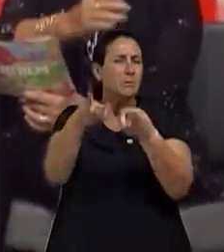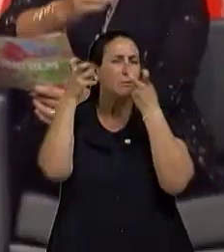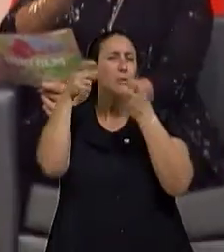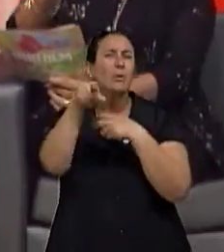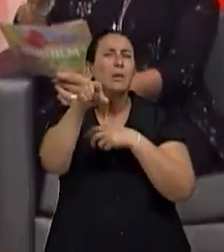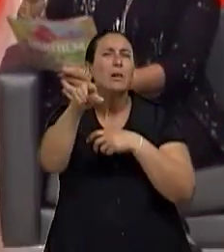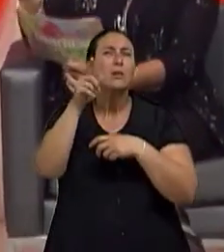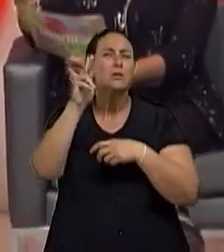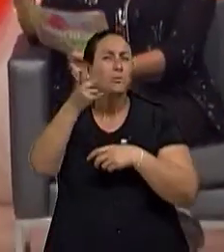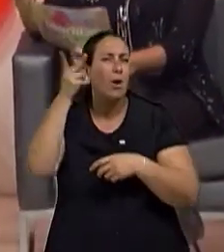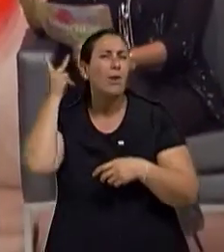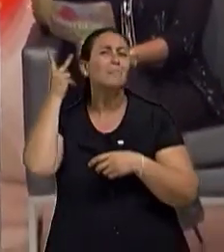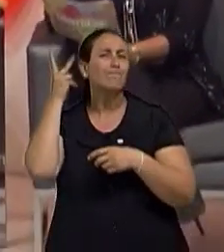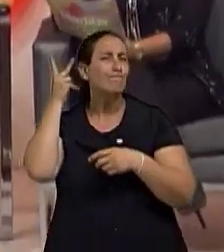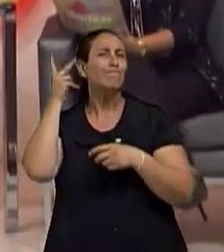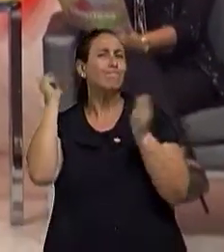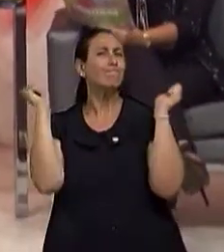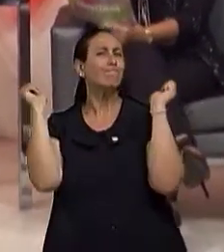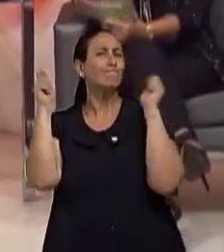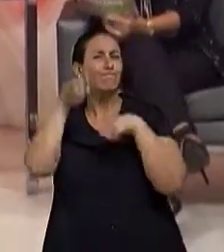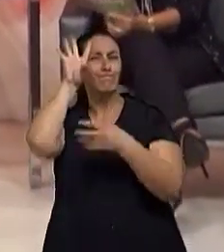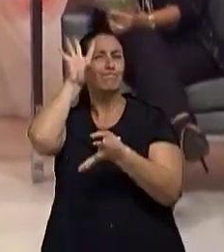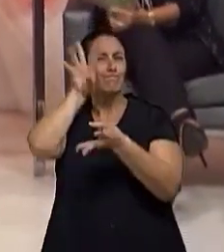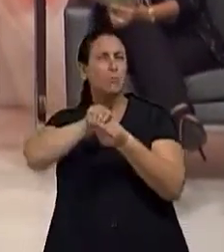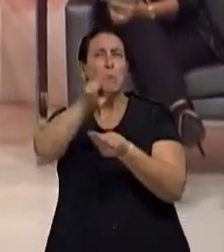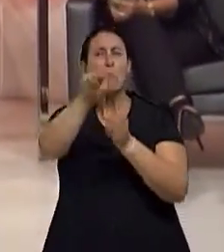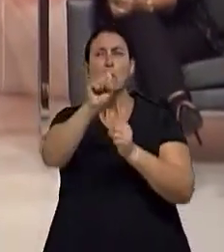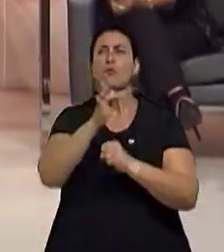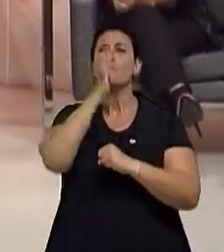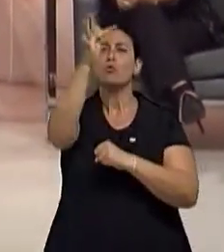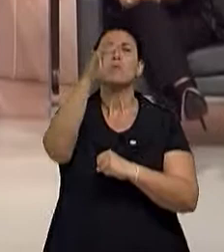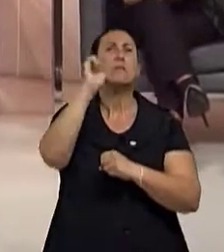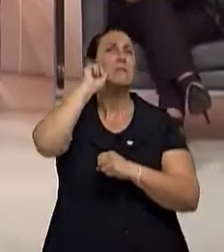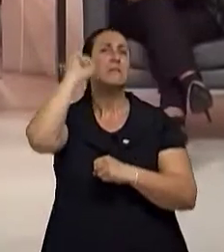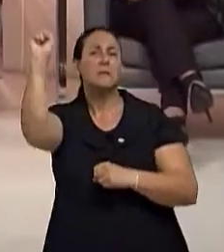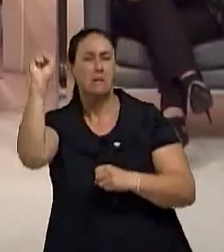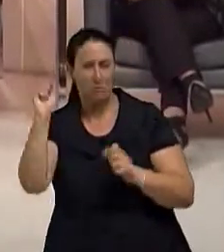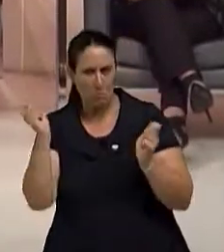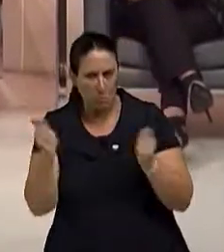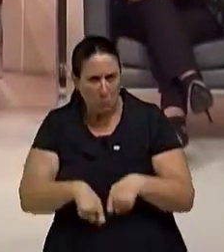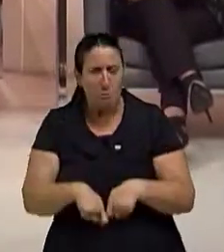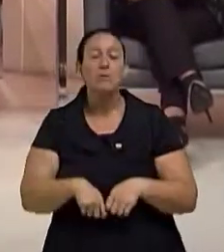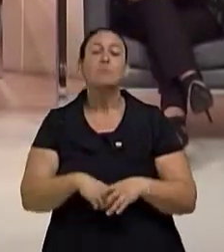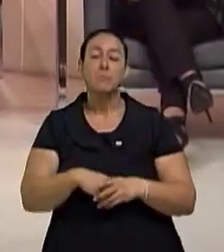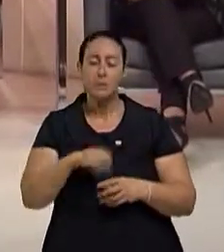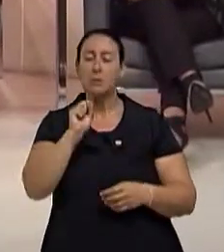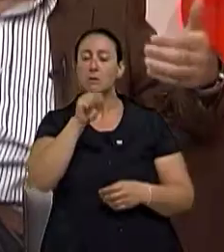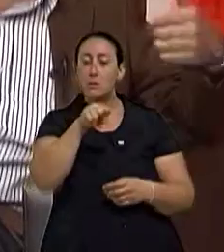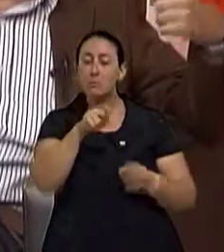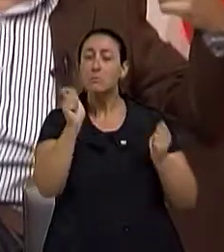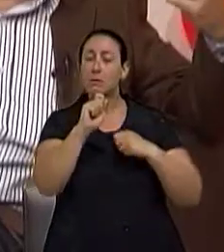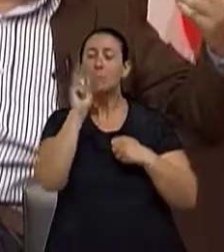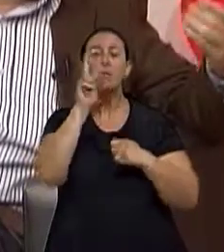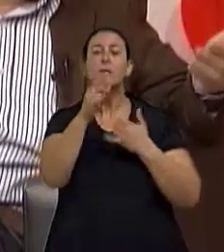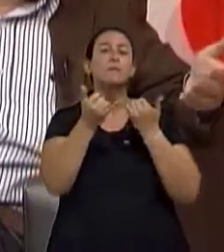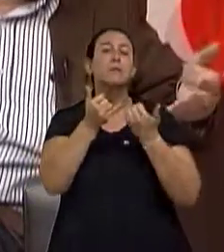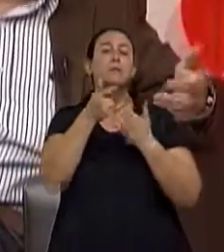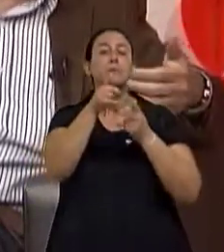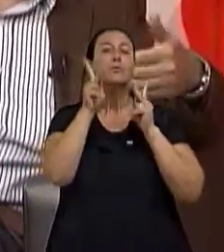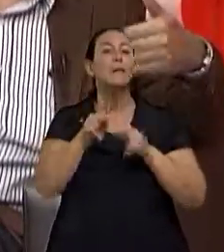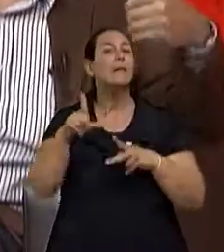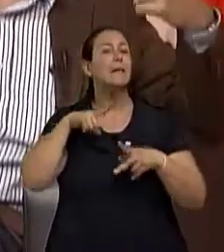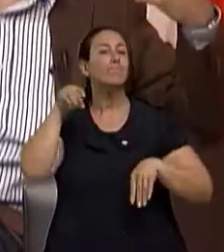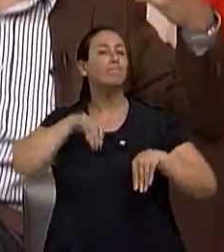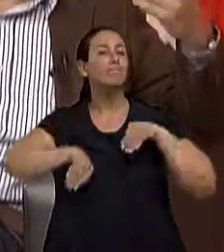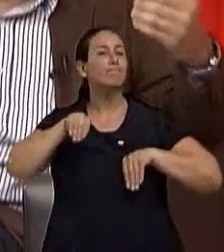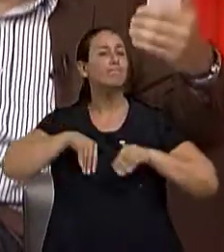a história de vida já preconizava isso? Geralmente são pessoas que têm na sua história quadros depressivos.